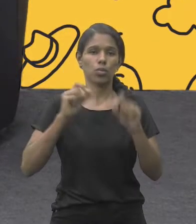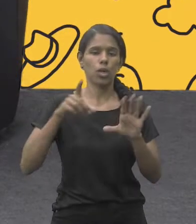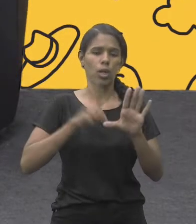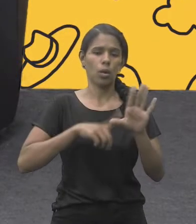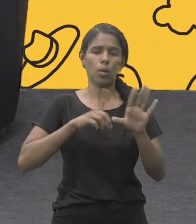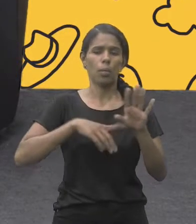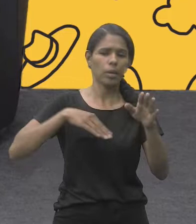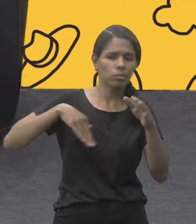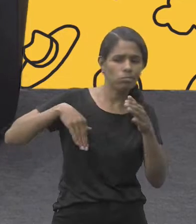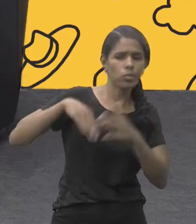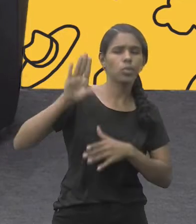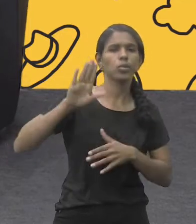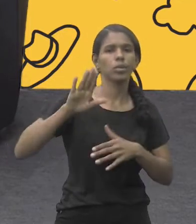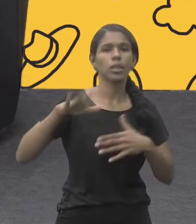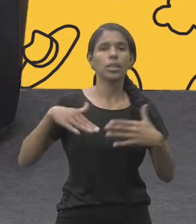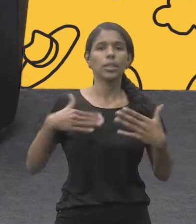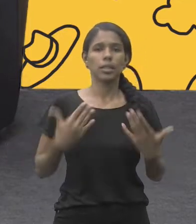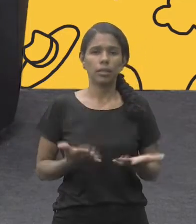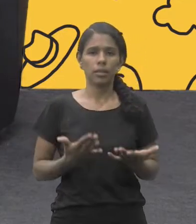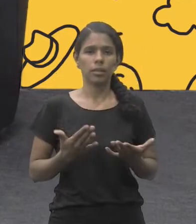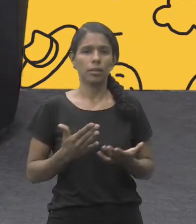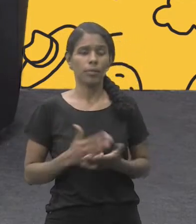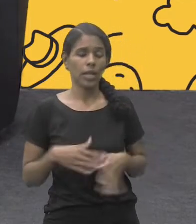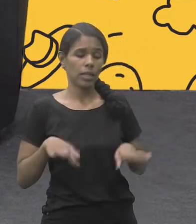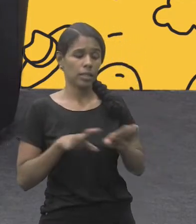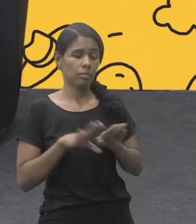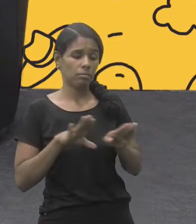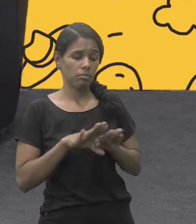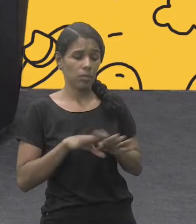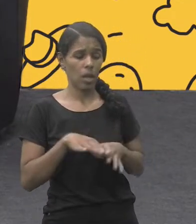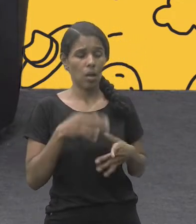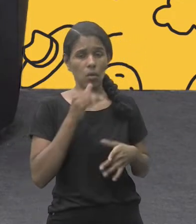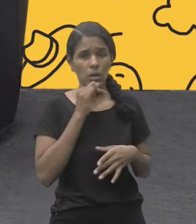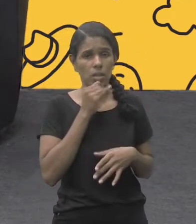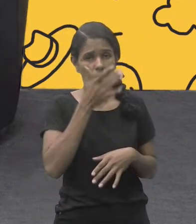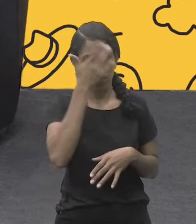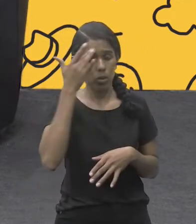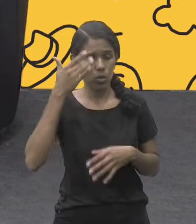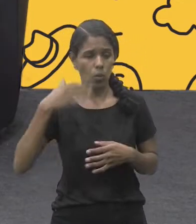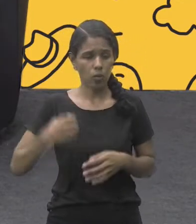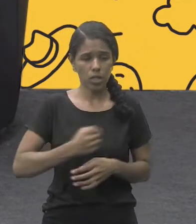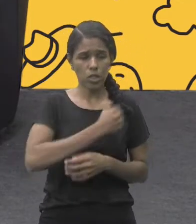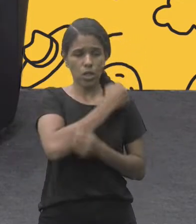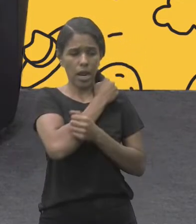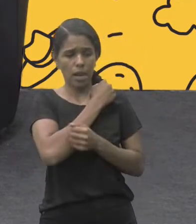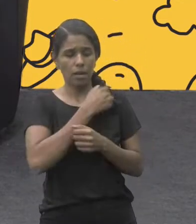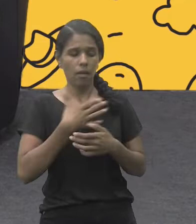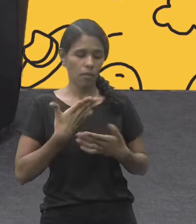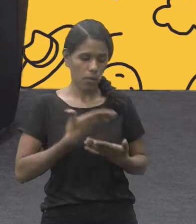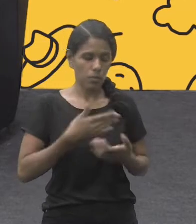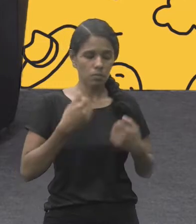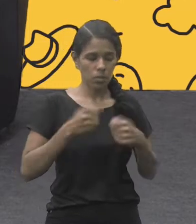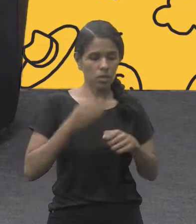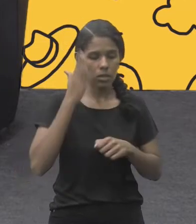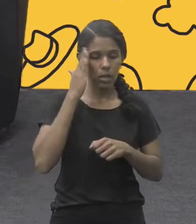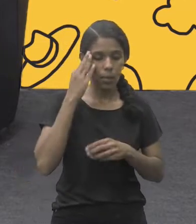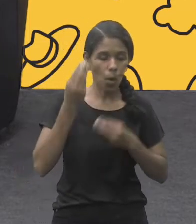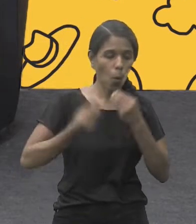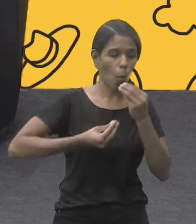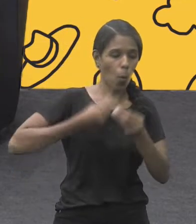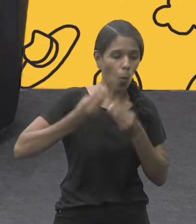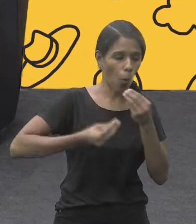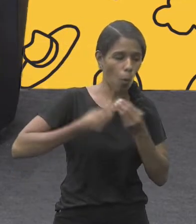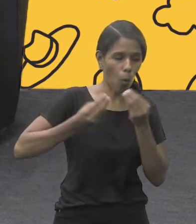e vão pro chão, aí você vai saber aplicar uma chave de braço, estrangulamento, se defender, imobilizar o cara, né, que é o que a polícia usa,